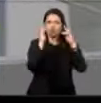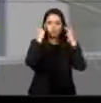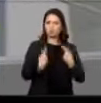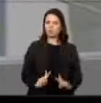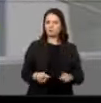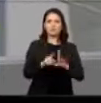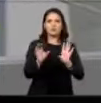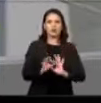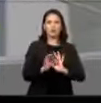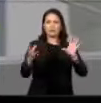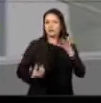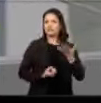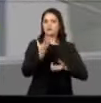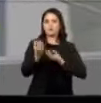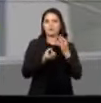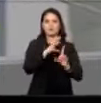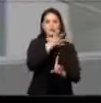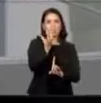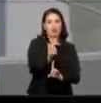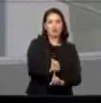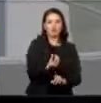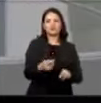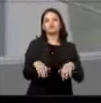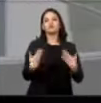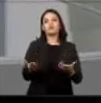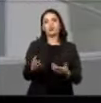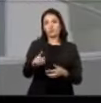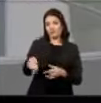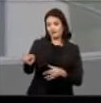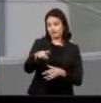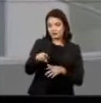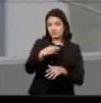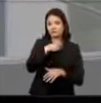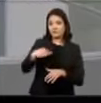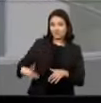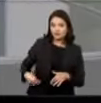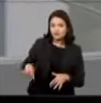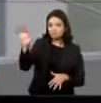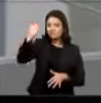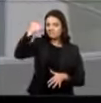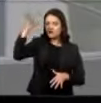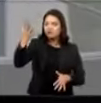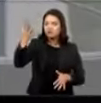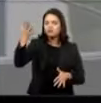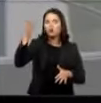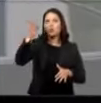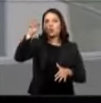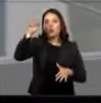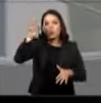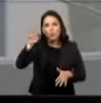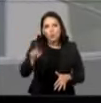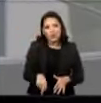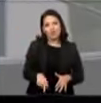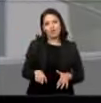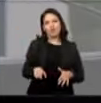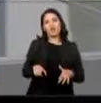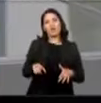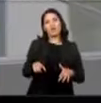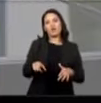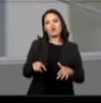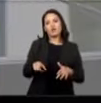Portanto, a decisão que Vossas Excelências haverão de tomar nesta DPF é e não é, ao mesmo tempo, apenas